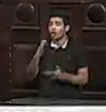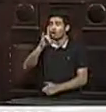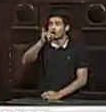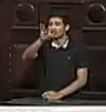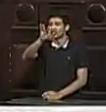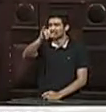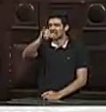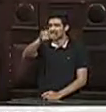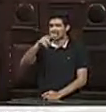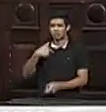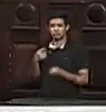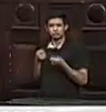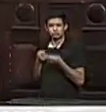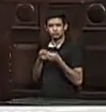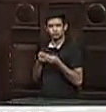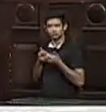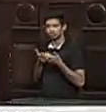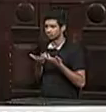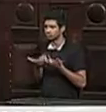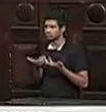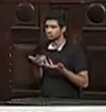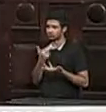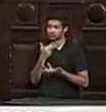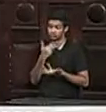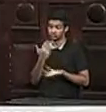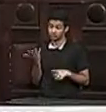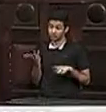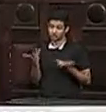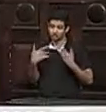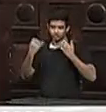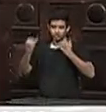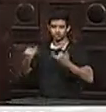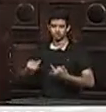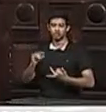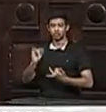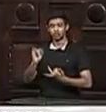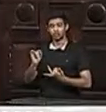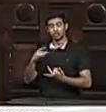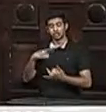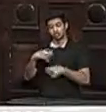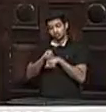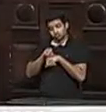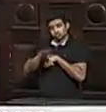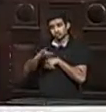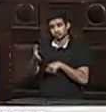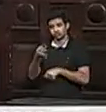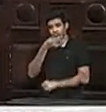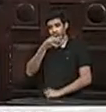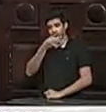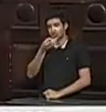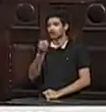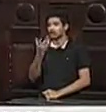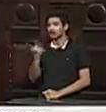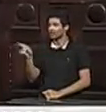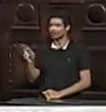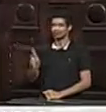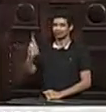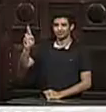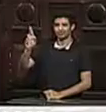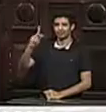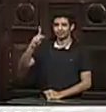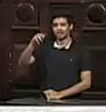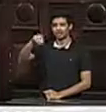ameaça. Então eu quero fazer essa intervenção e sugerir ao líder do PMDB que